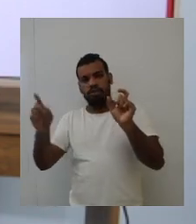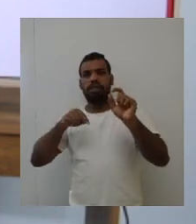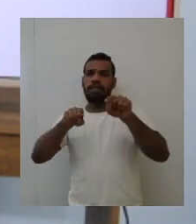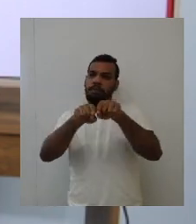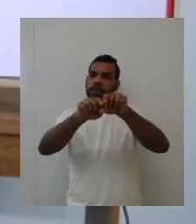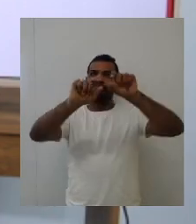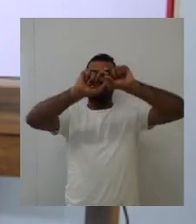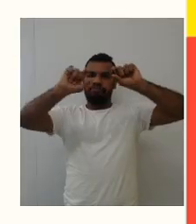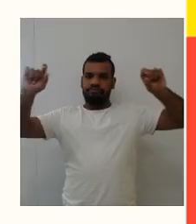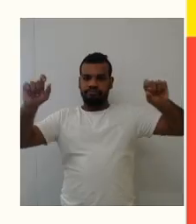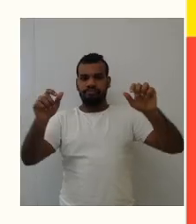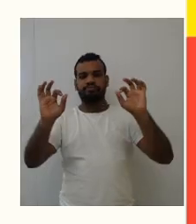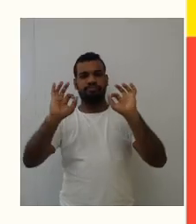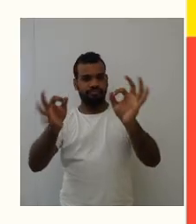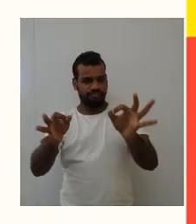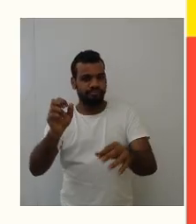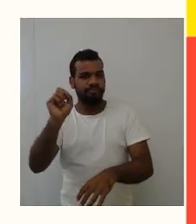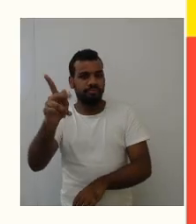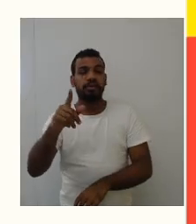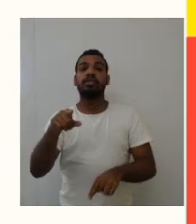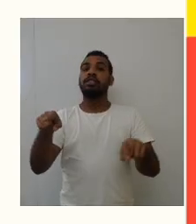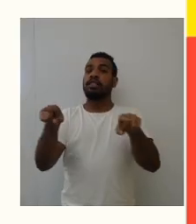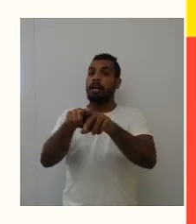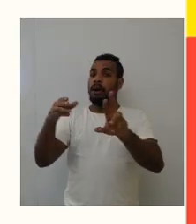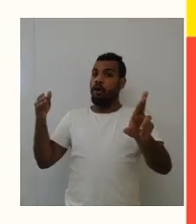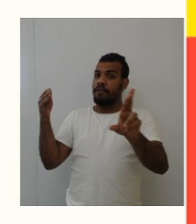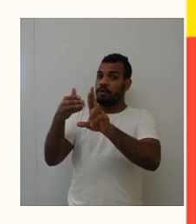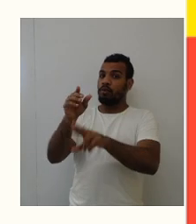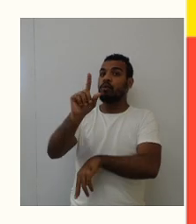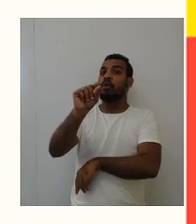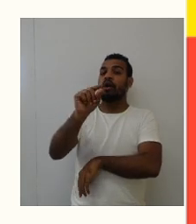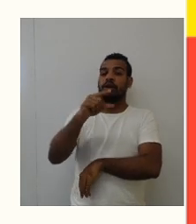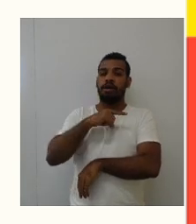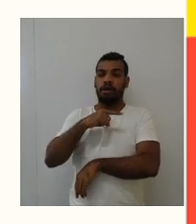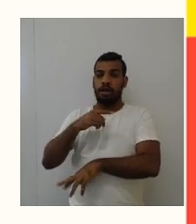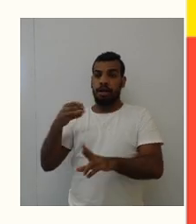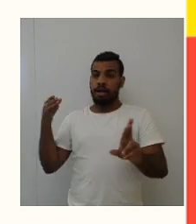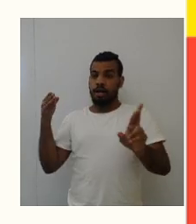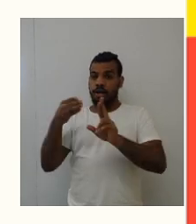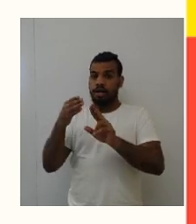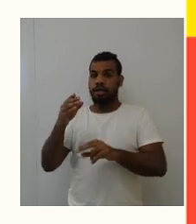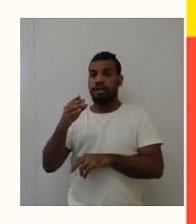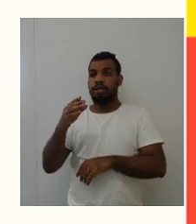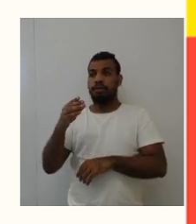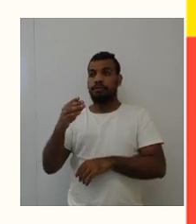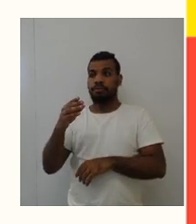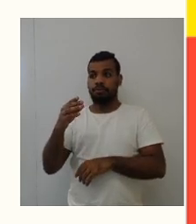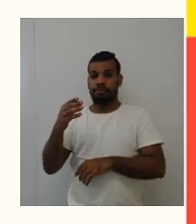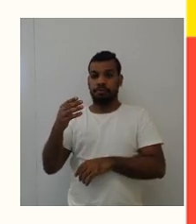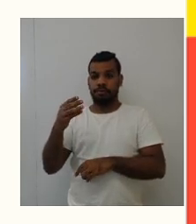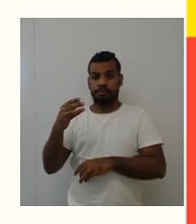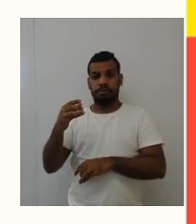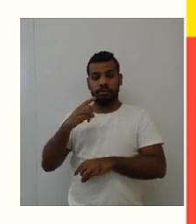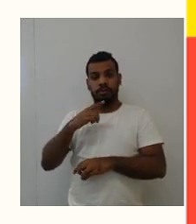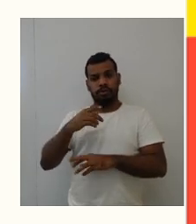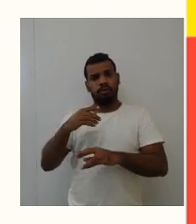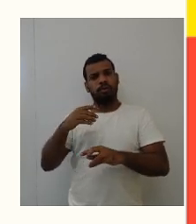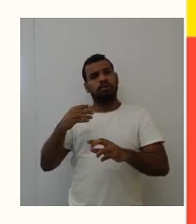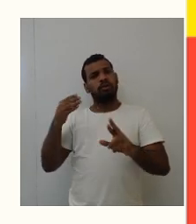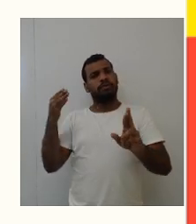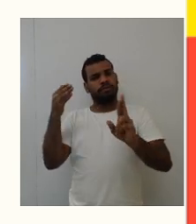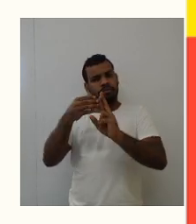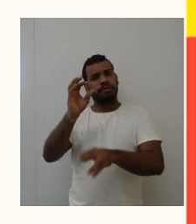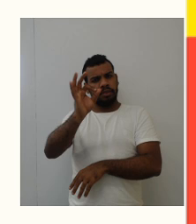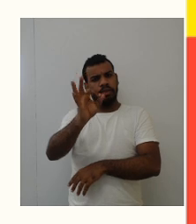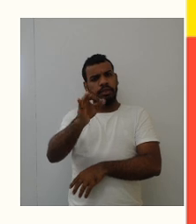orações, ok? E aí, o referencial faz essa ideia de referenciação mesmo,